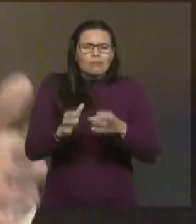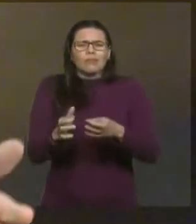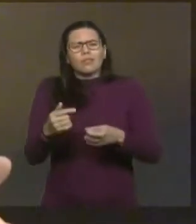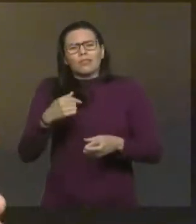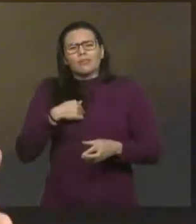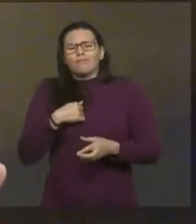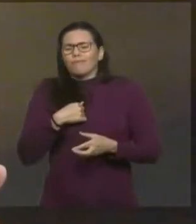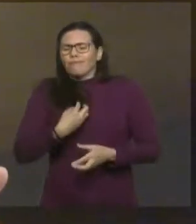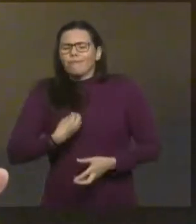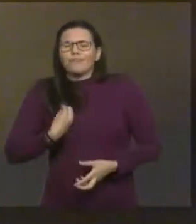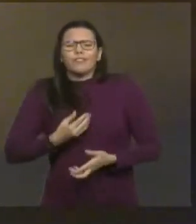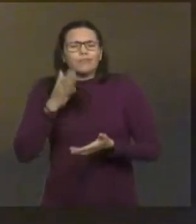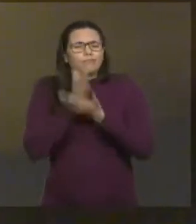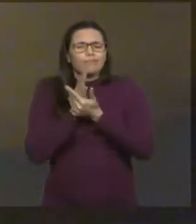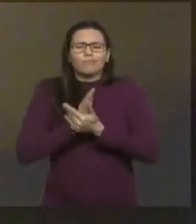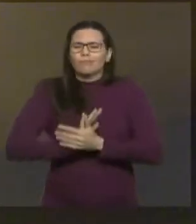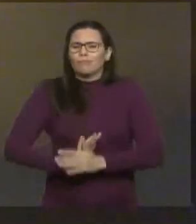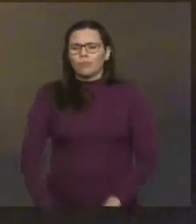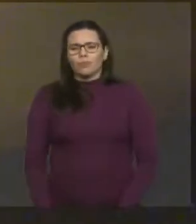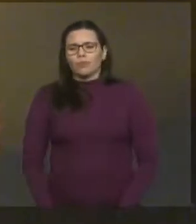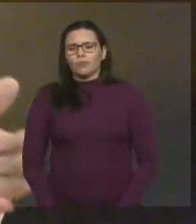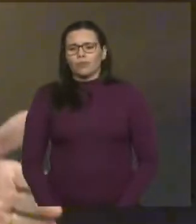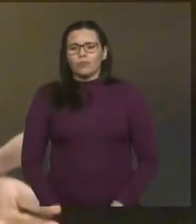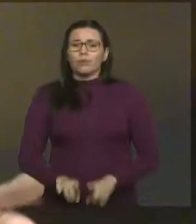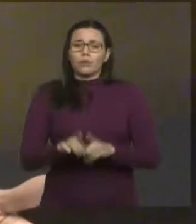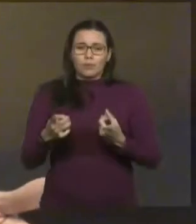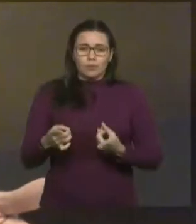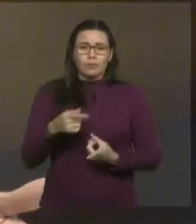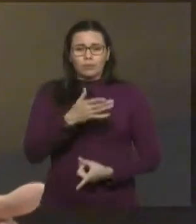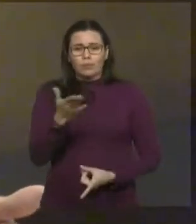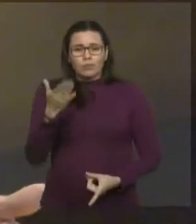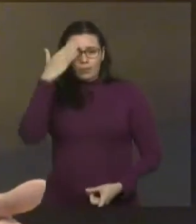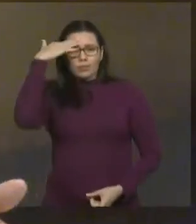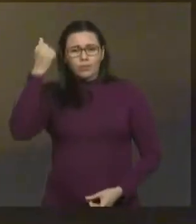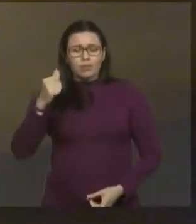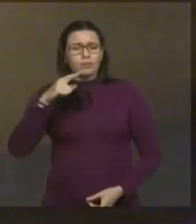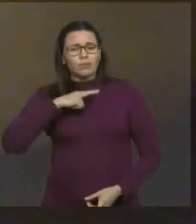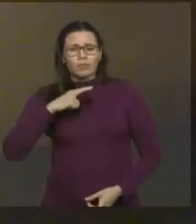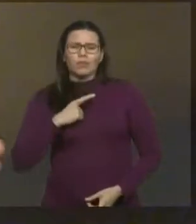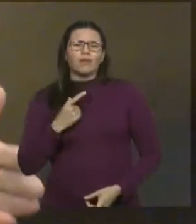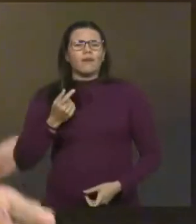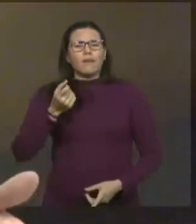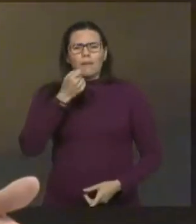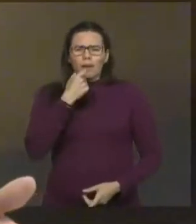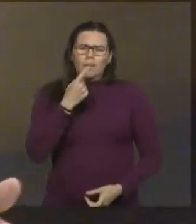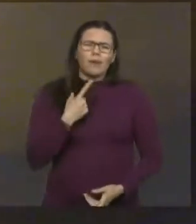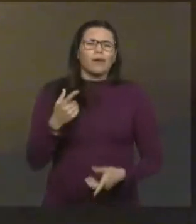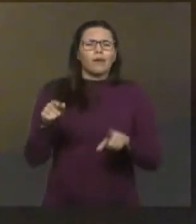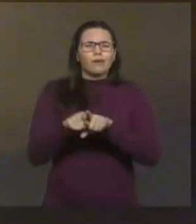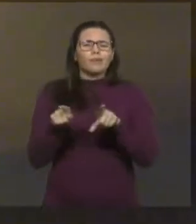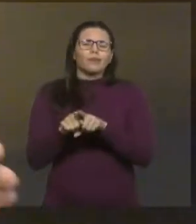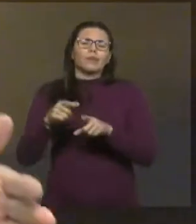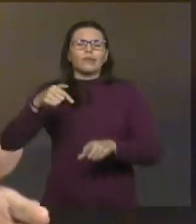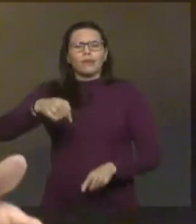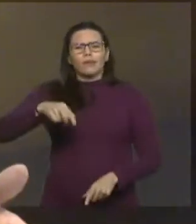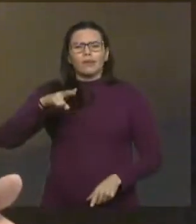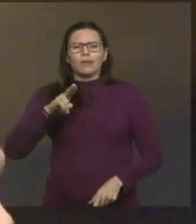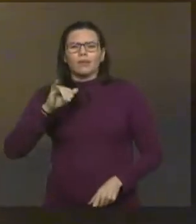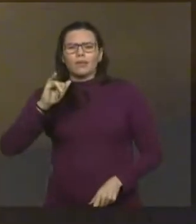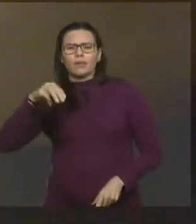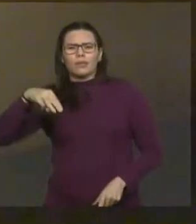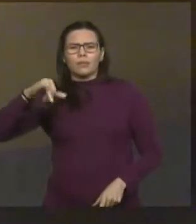quando, na verdade, hoje, com esse universo de medicamentos que temos, com essa quimioterapia avançada, a